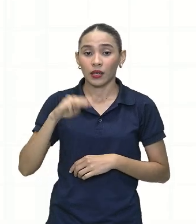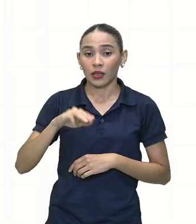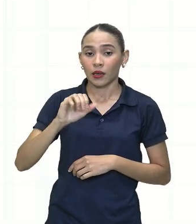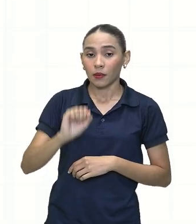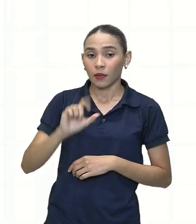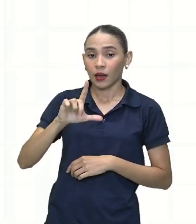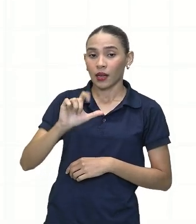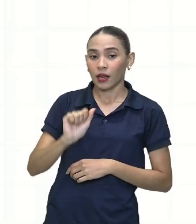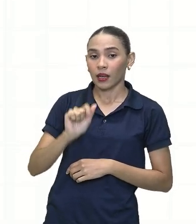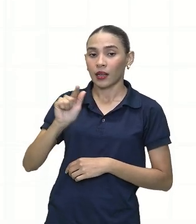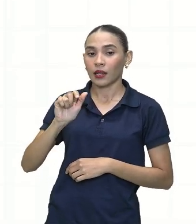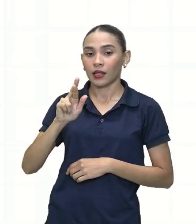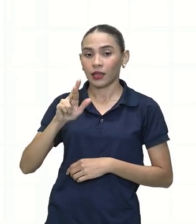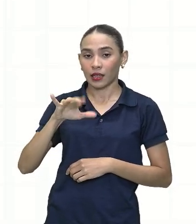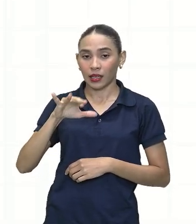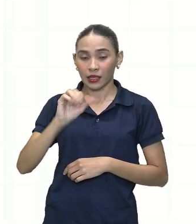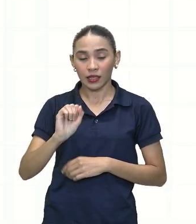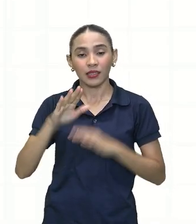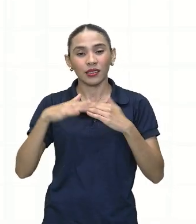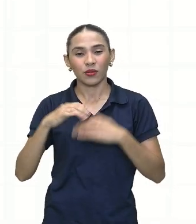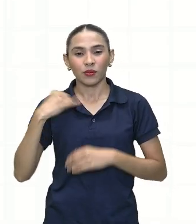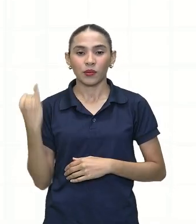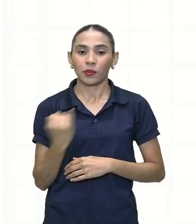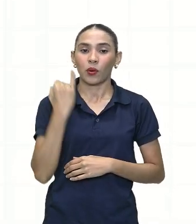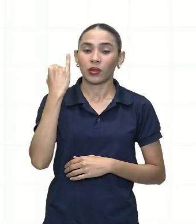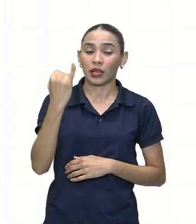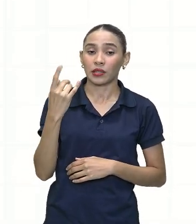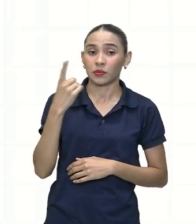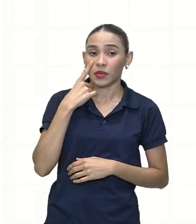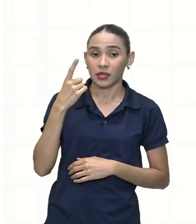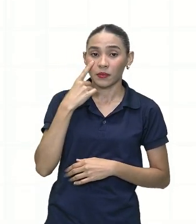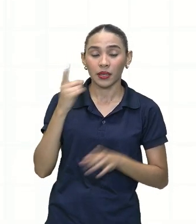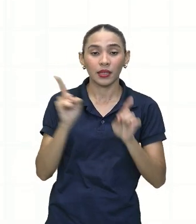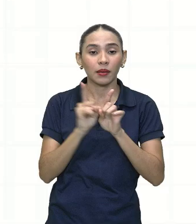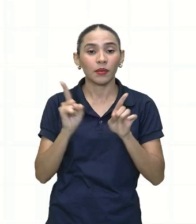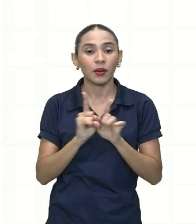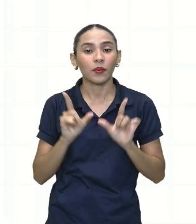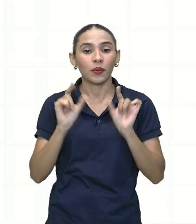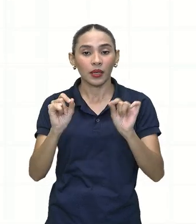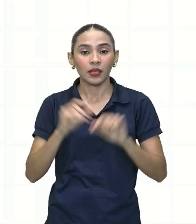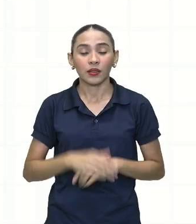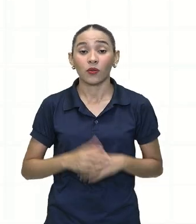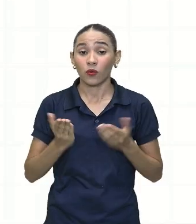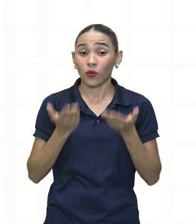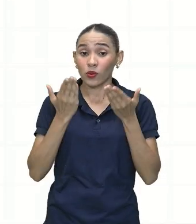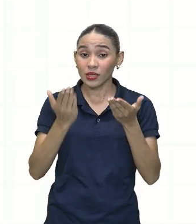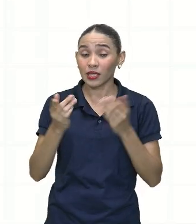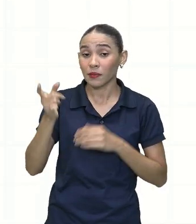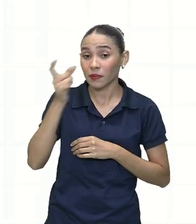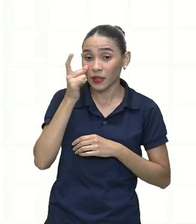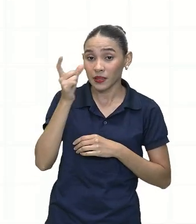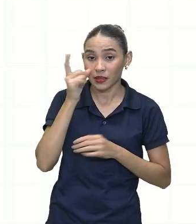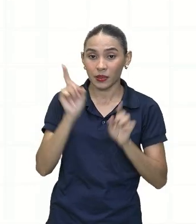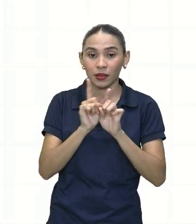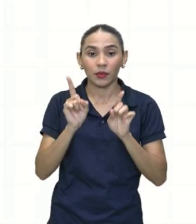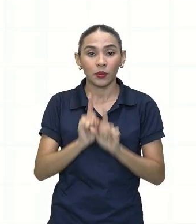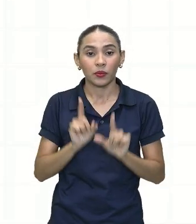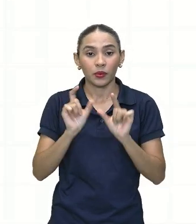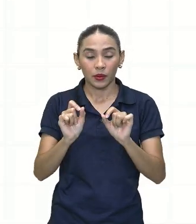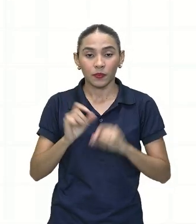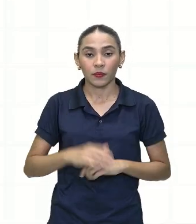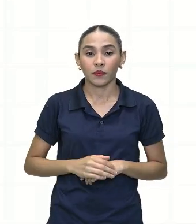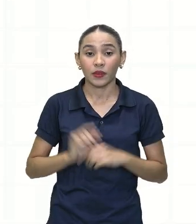do parasita. E aí é importante a gente observar, é importante que vocês observem que